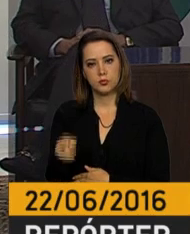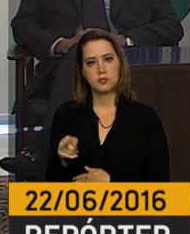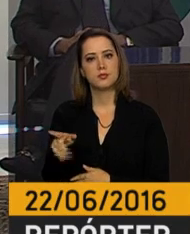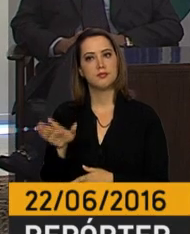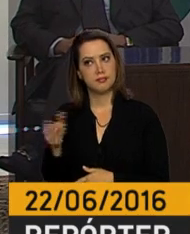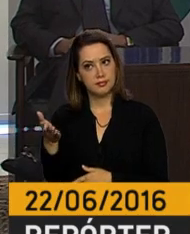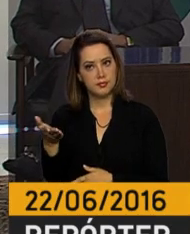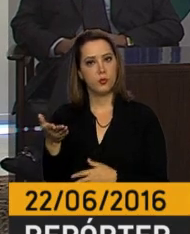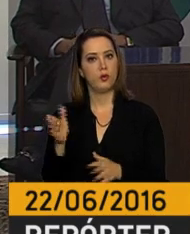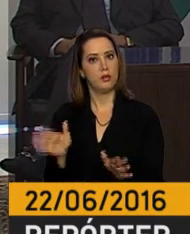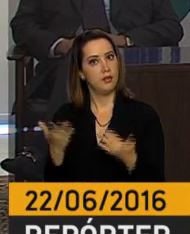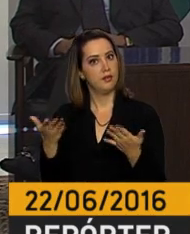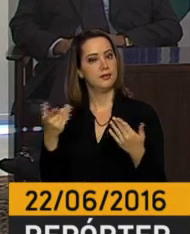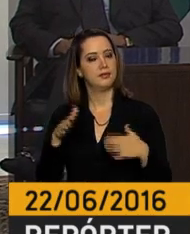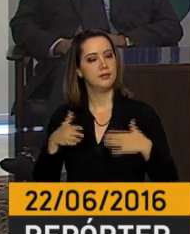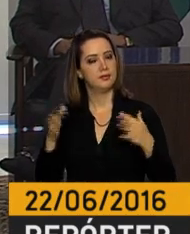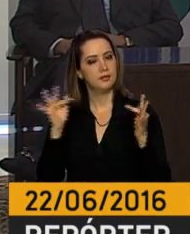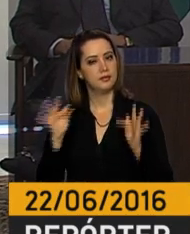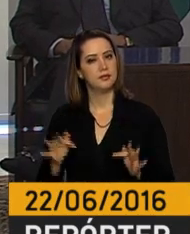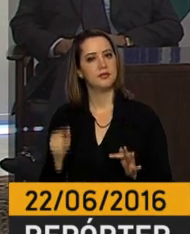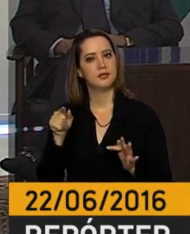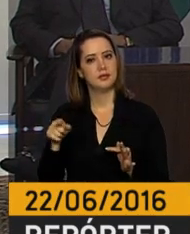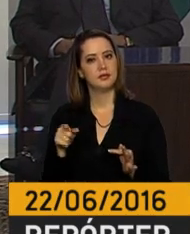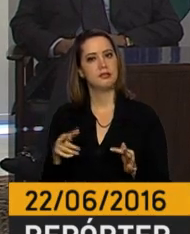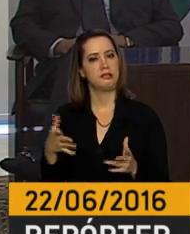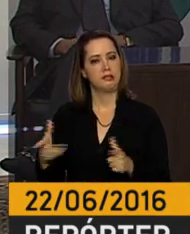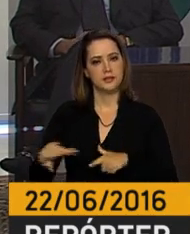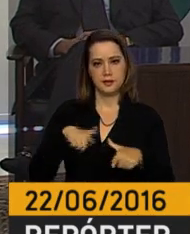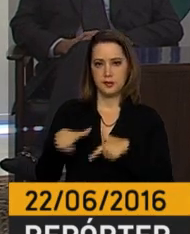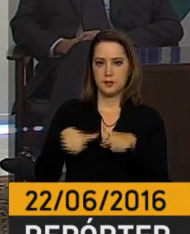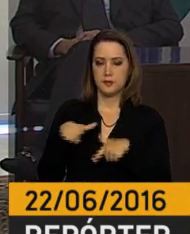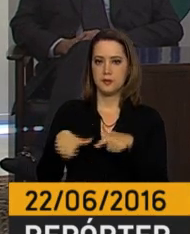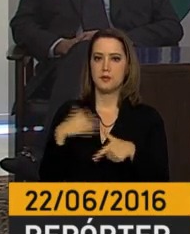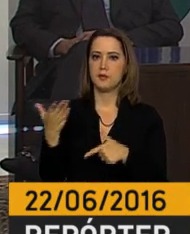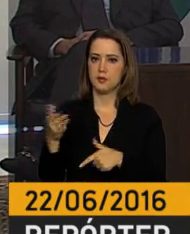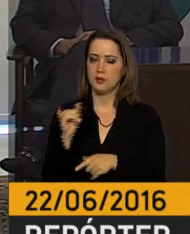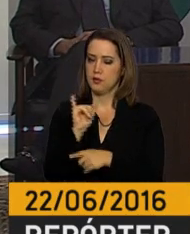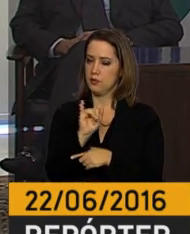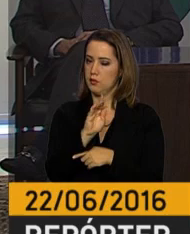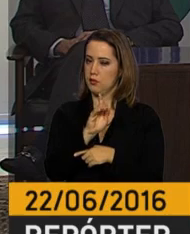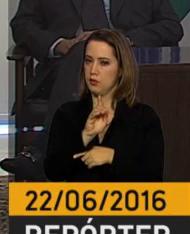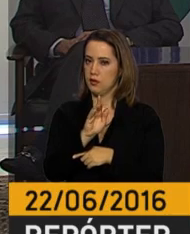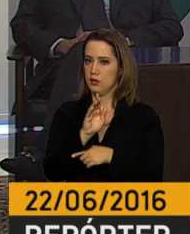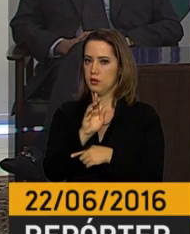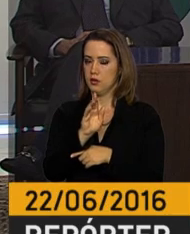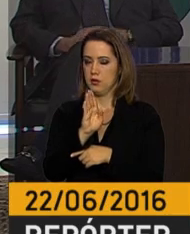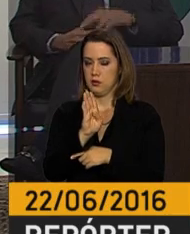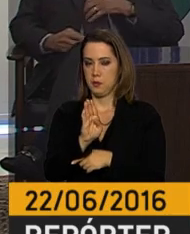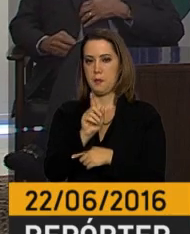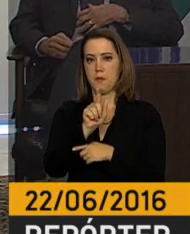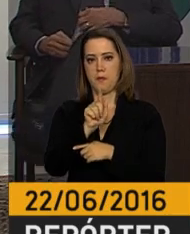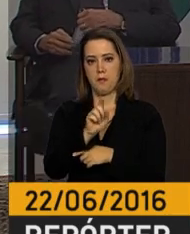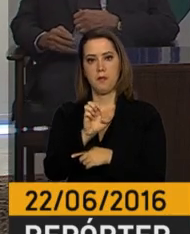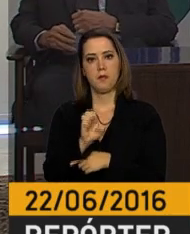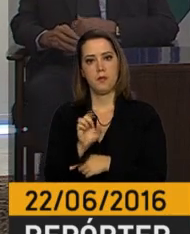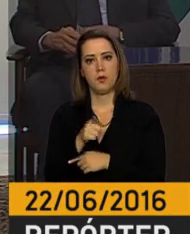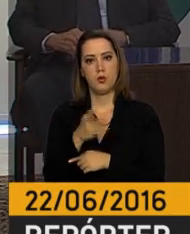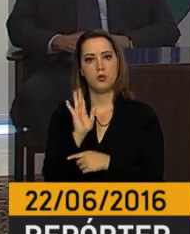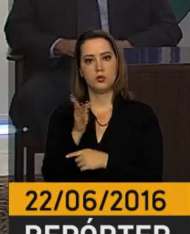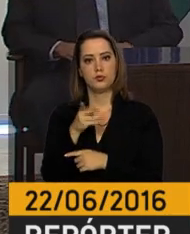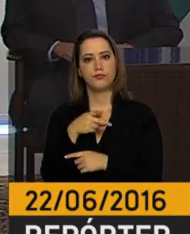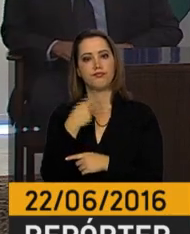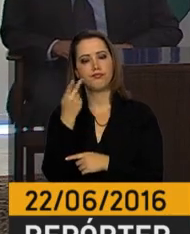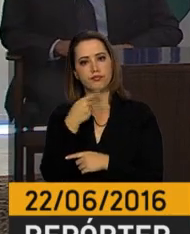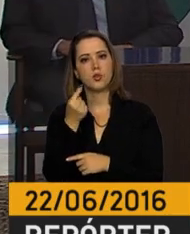com que ele assume as tarefas vimos aqui o discurso dele demonstrando mais uma